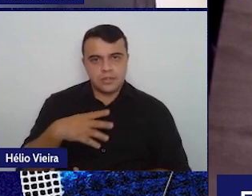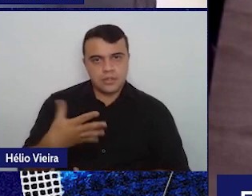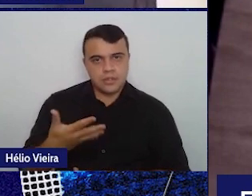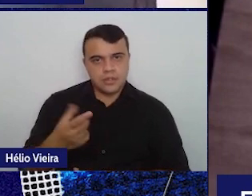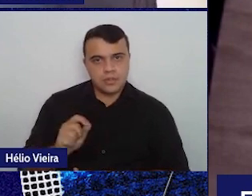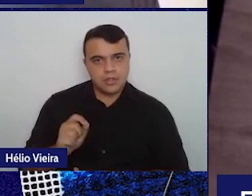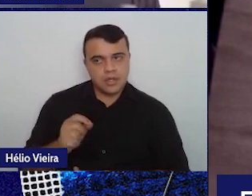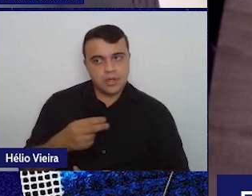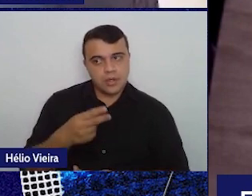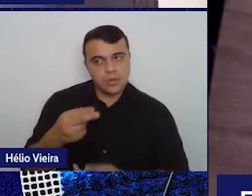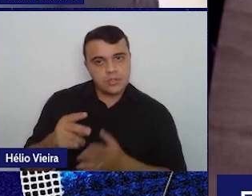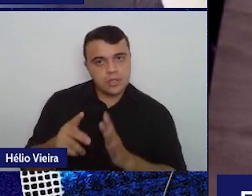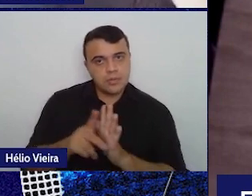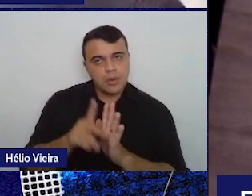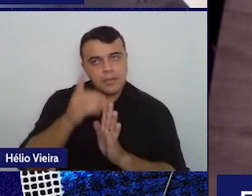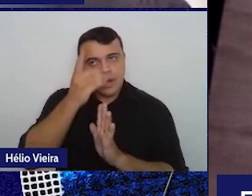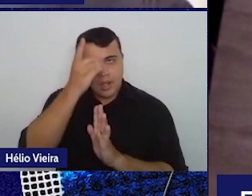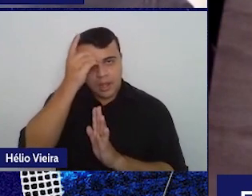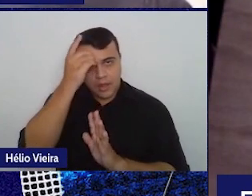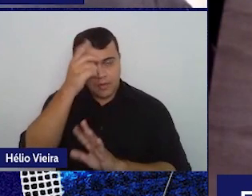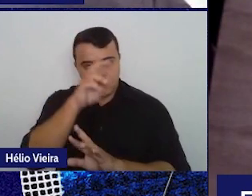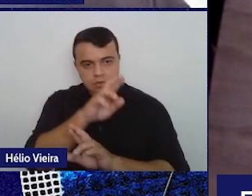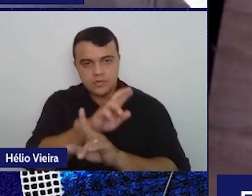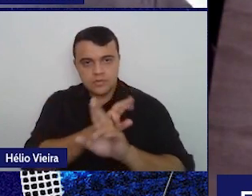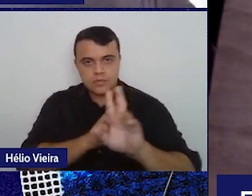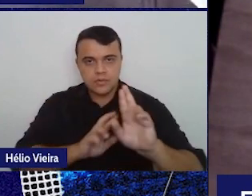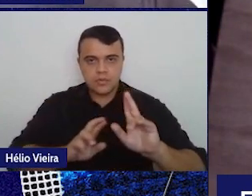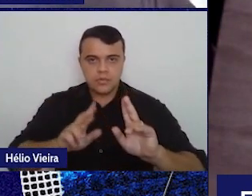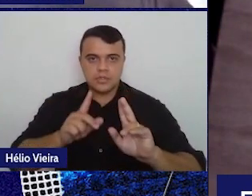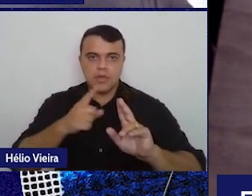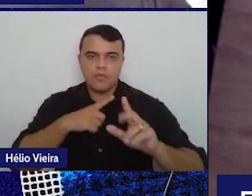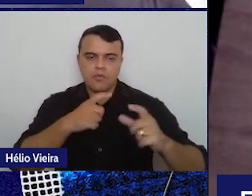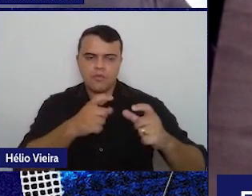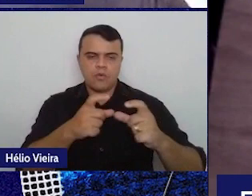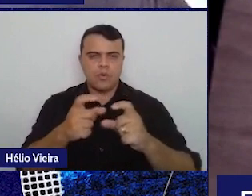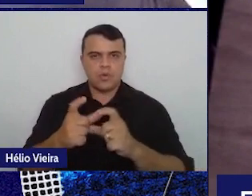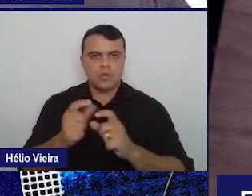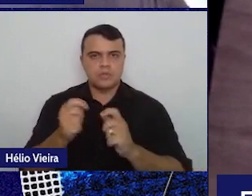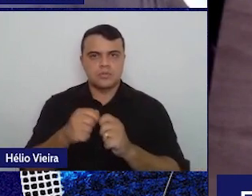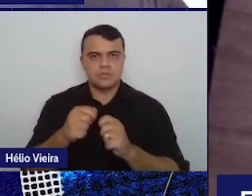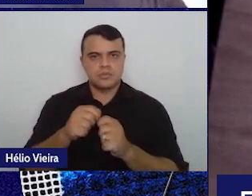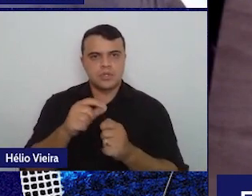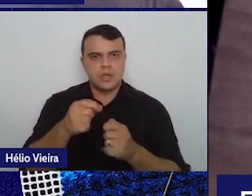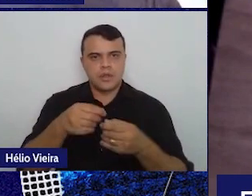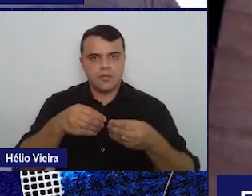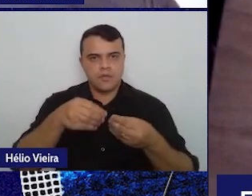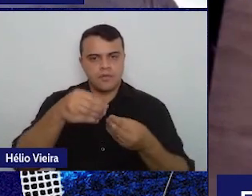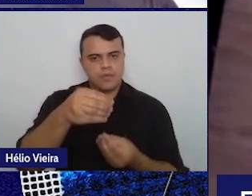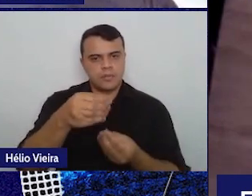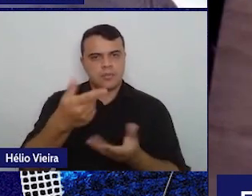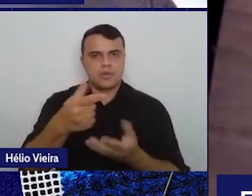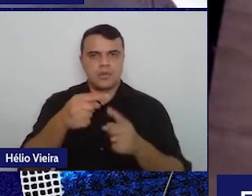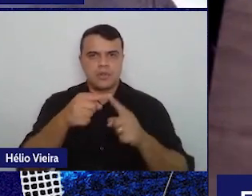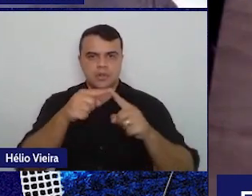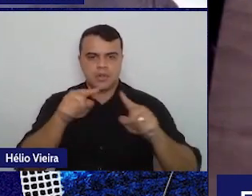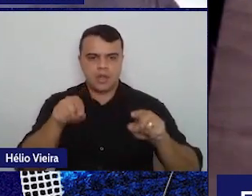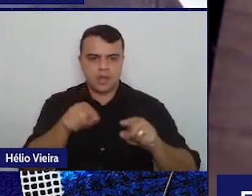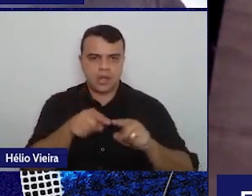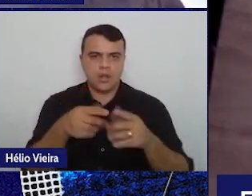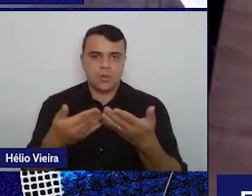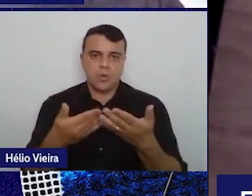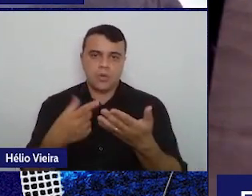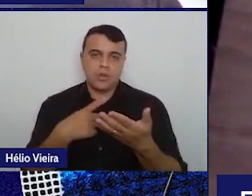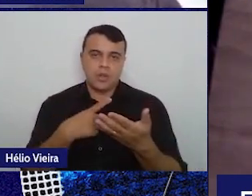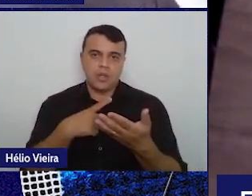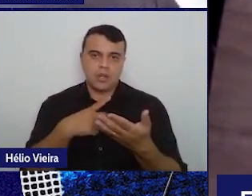a questão de criar formas. Eu criei folhas, mas poderia ser uma flâmula, poderia ser um triângulo. Ou seja,